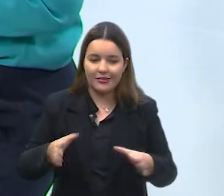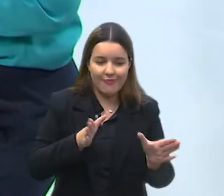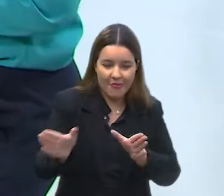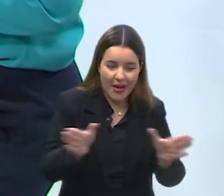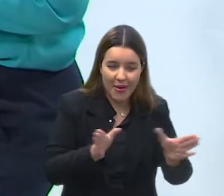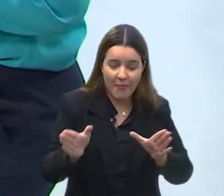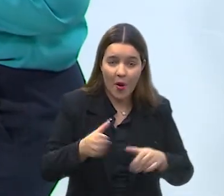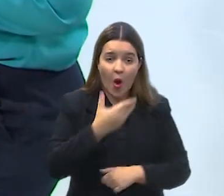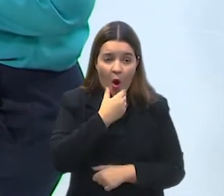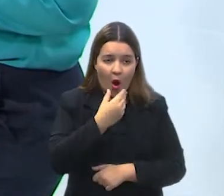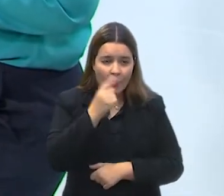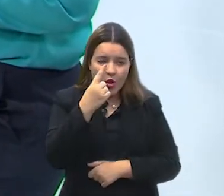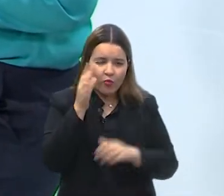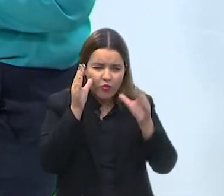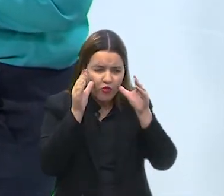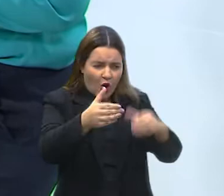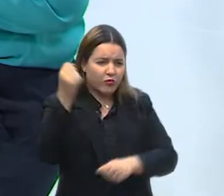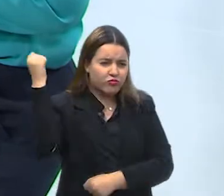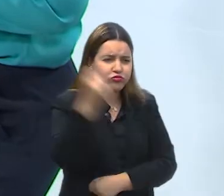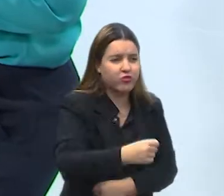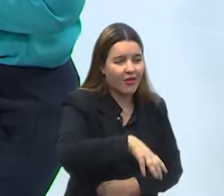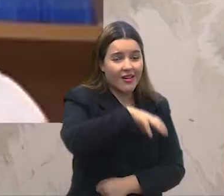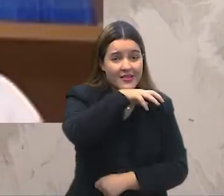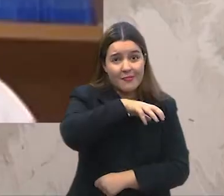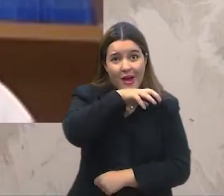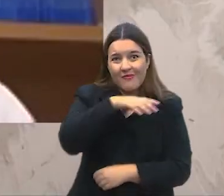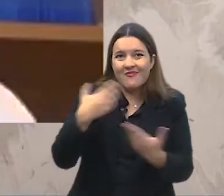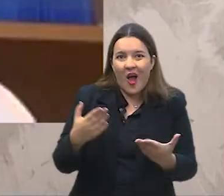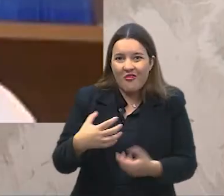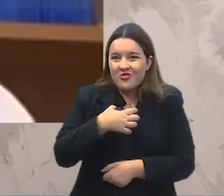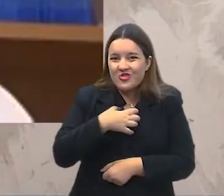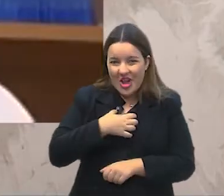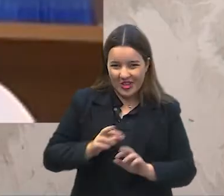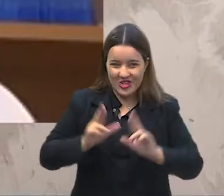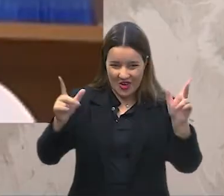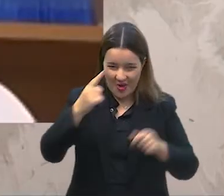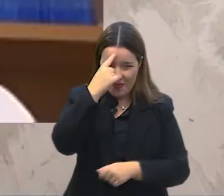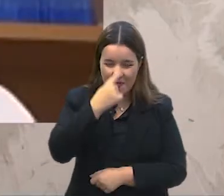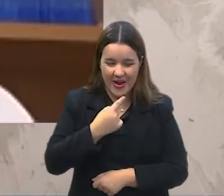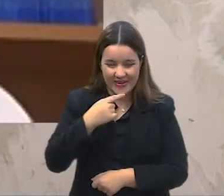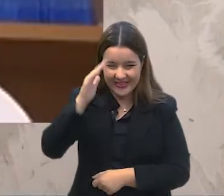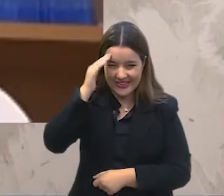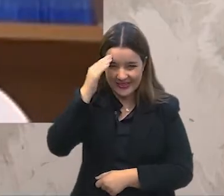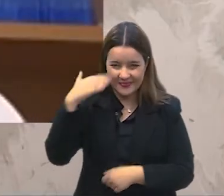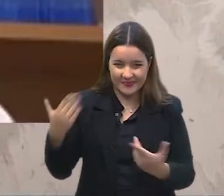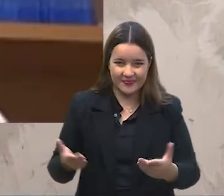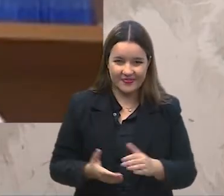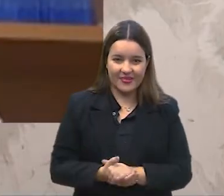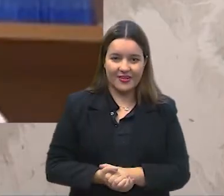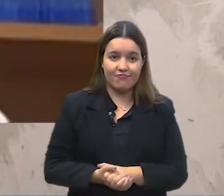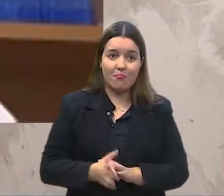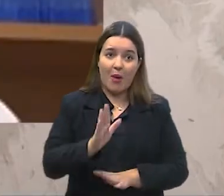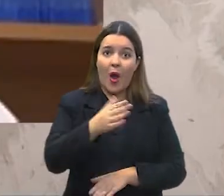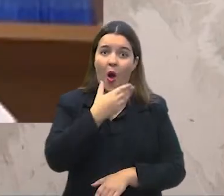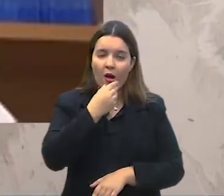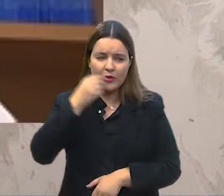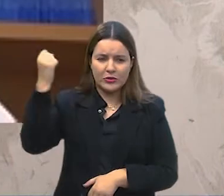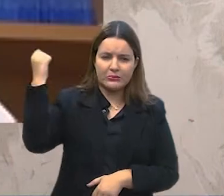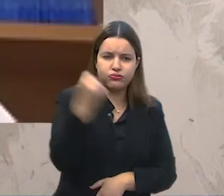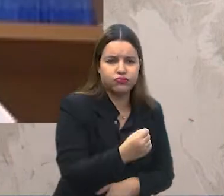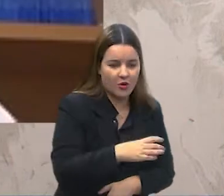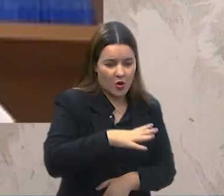estreita. Uhum. Exato. Aí o que acontece? Talvez aquela coragem toda que o